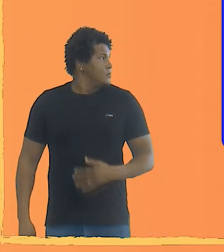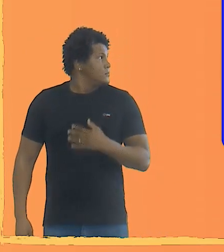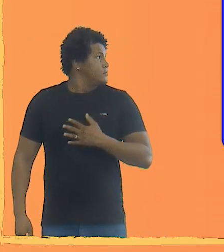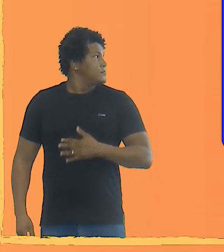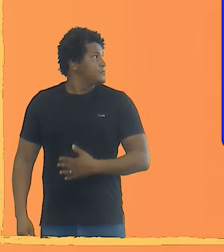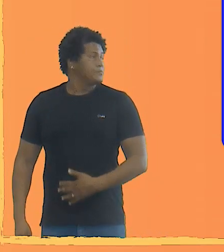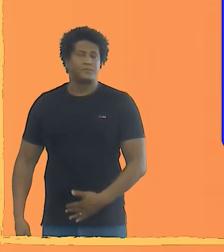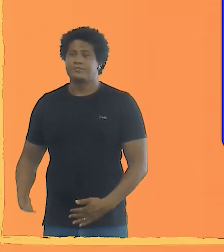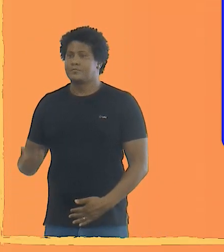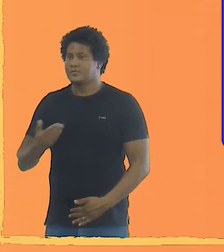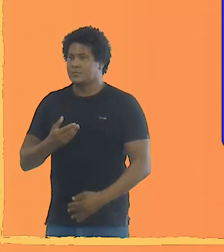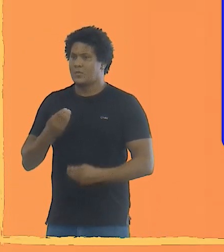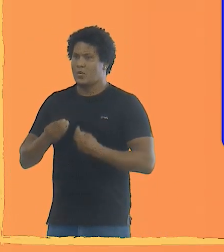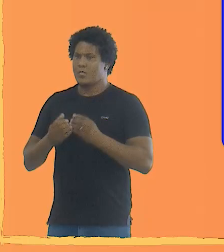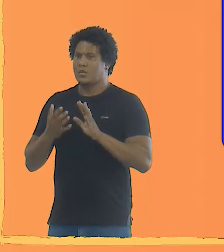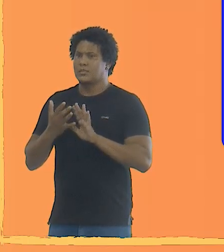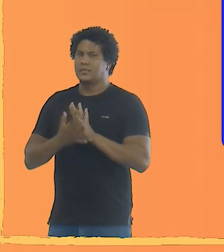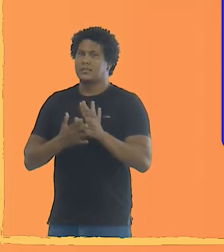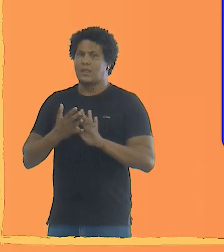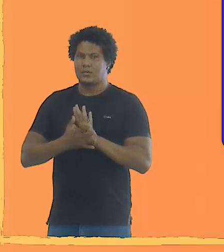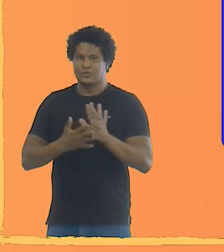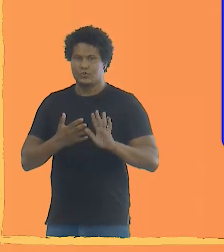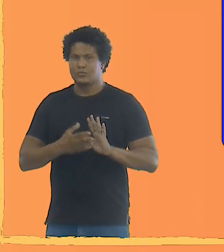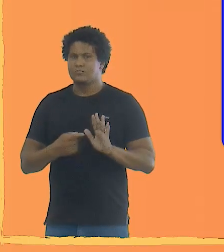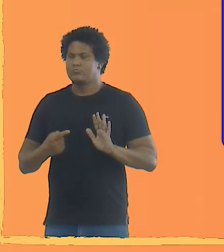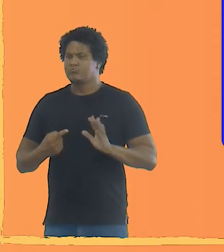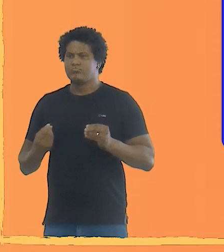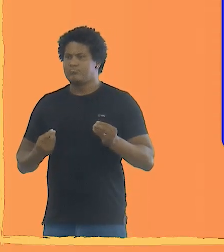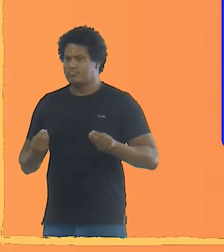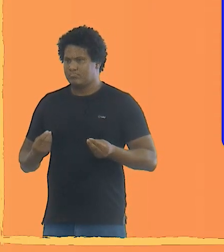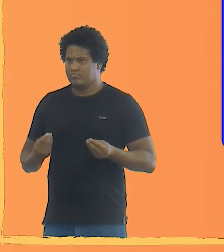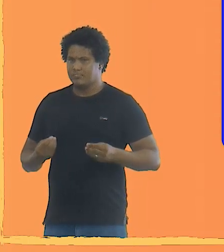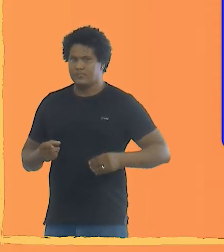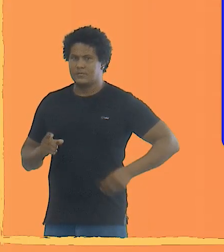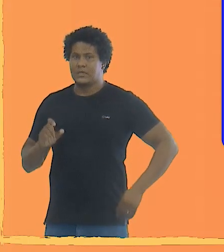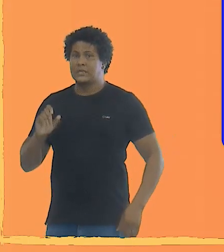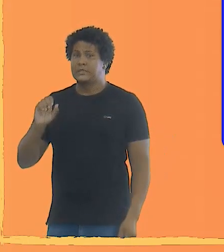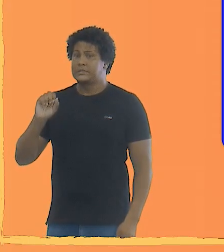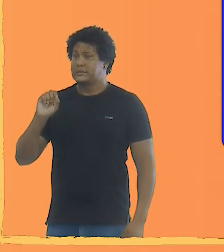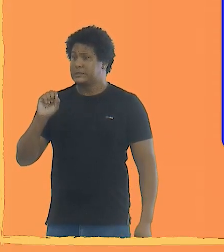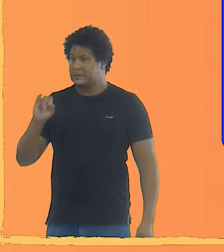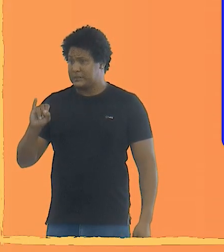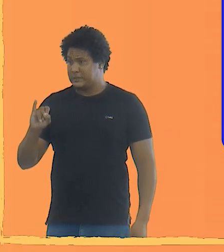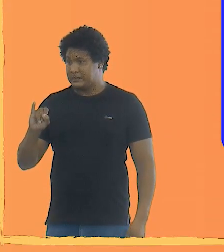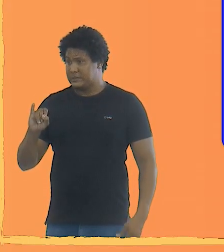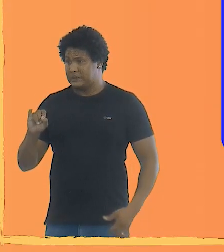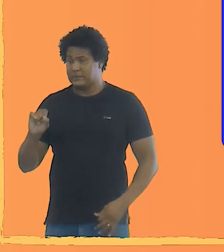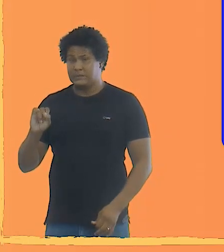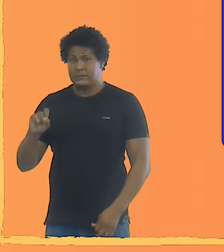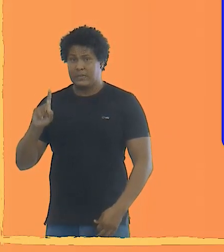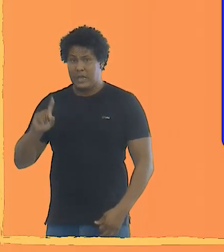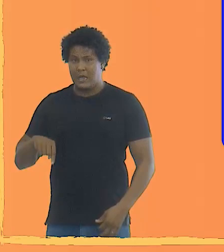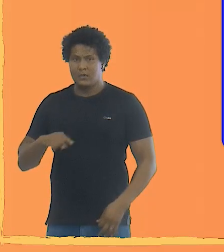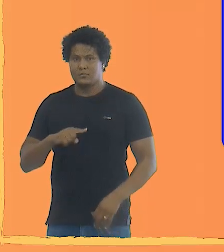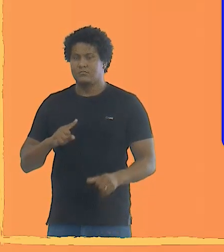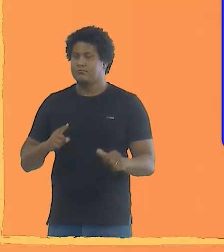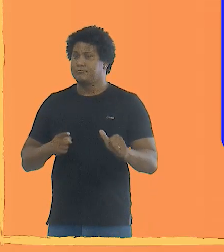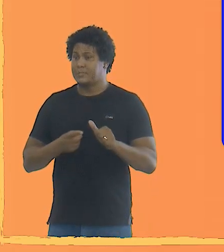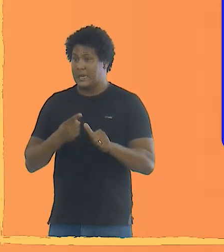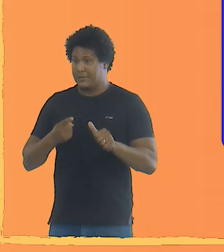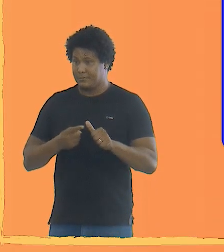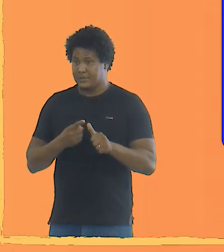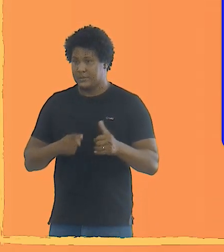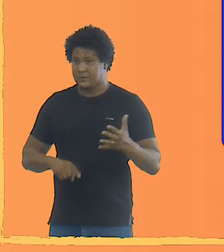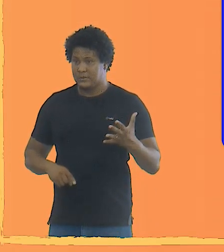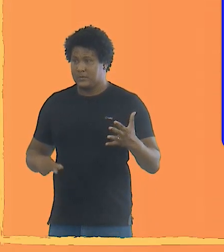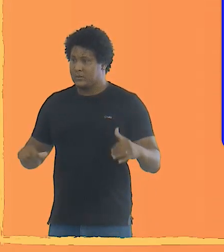é que o texto disse para a gente? O texto disse assim, ó: se eu usar a primeira engrenagem, eu preciso ter cuidado, porque